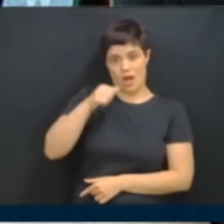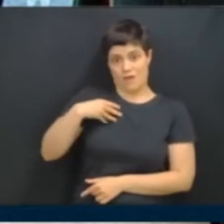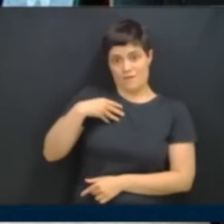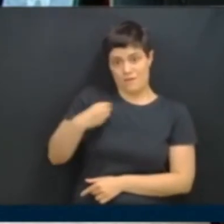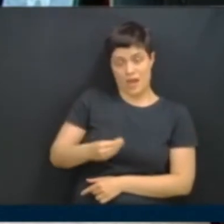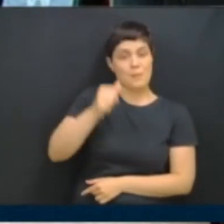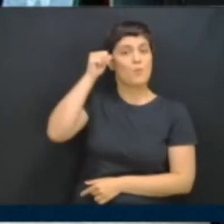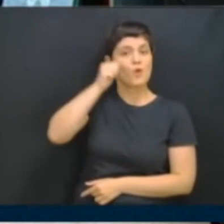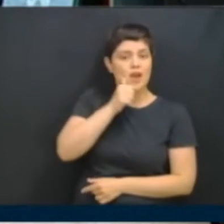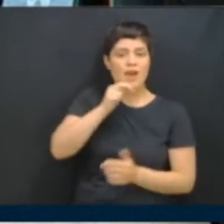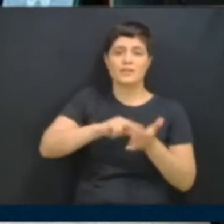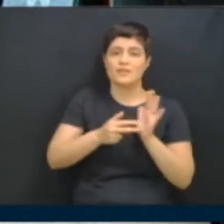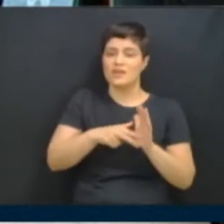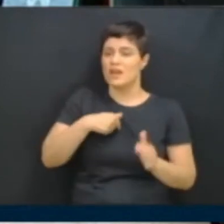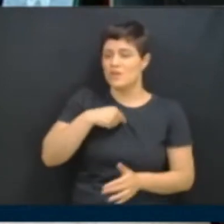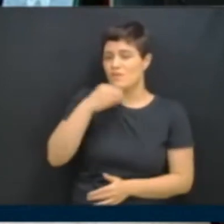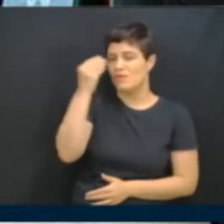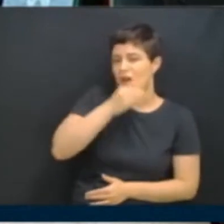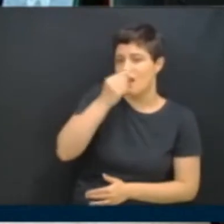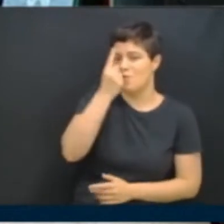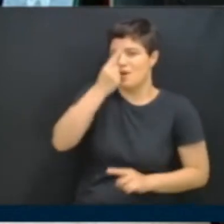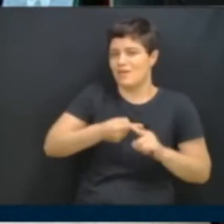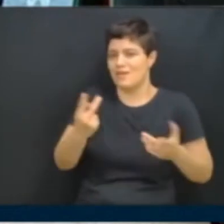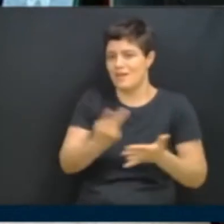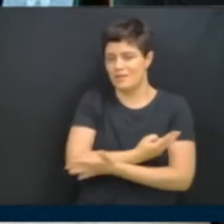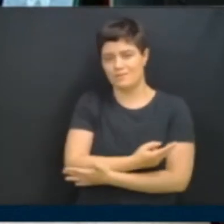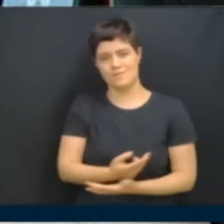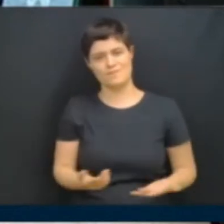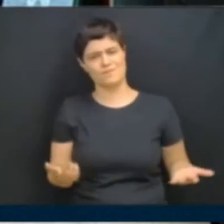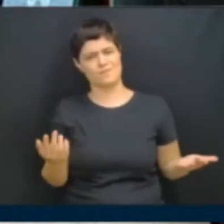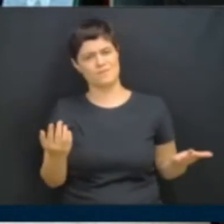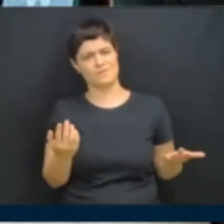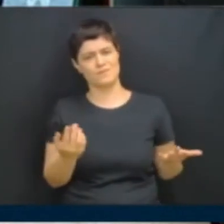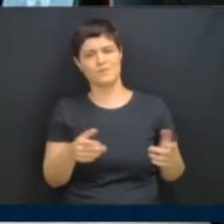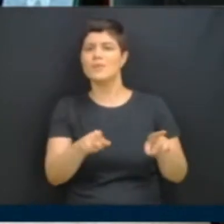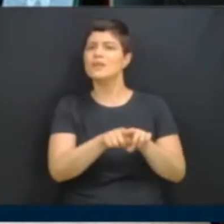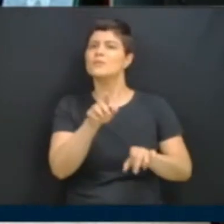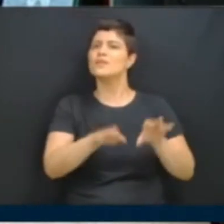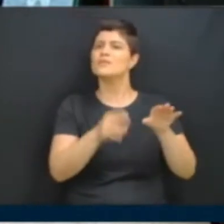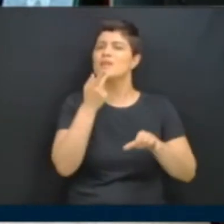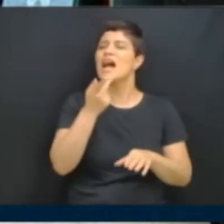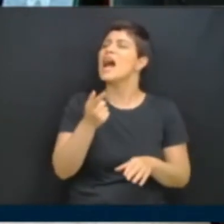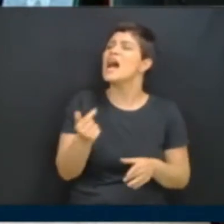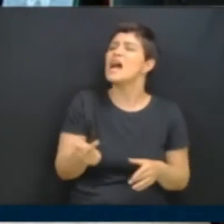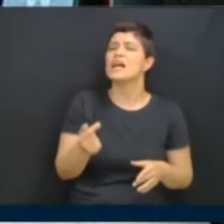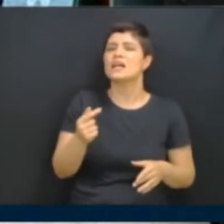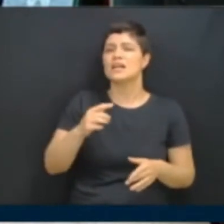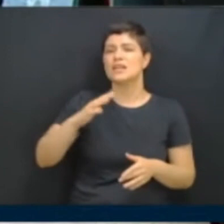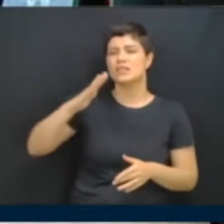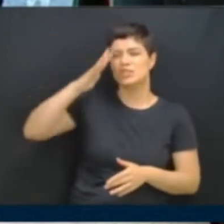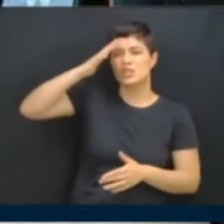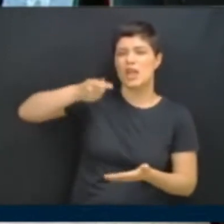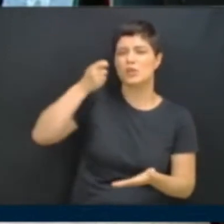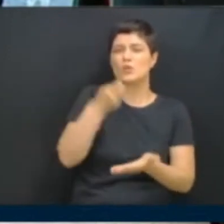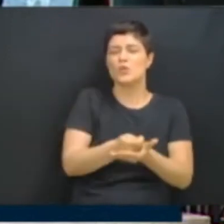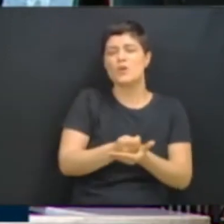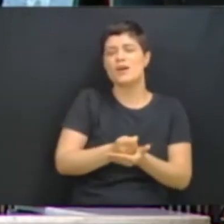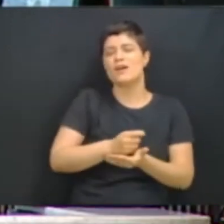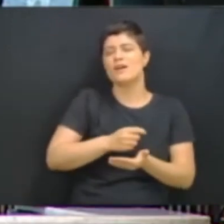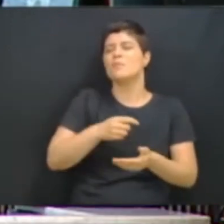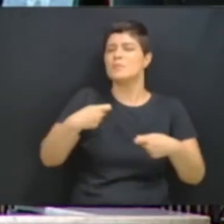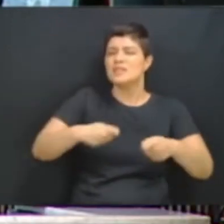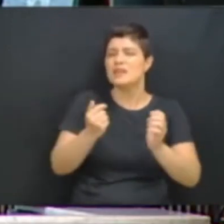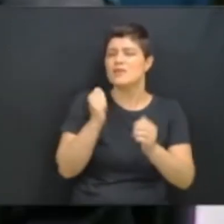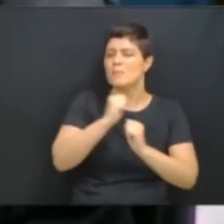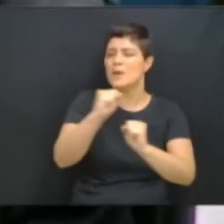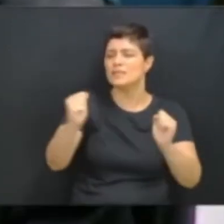fraquejada. E que às vezes a ditadura foi errada porque não matou. Graças a Deus, graças